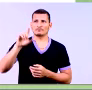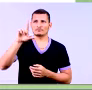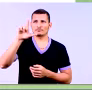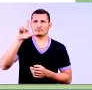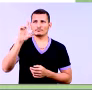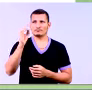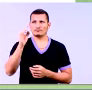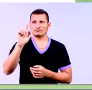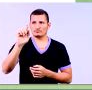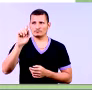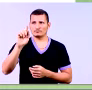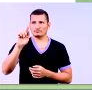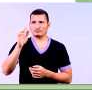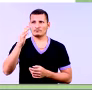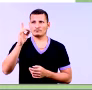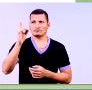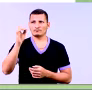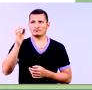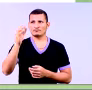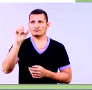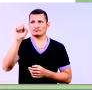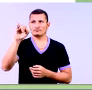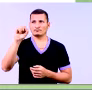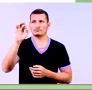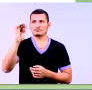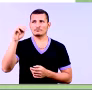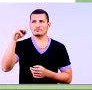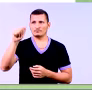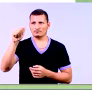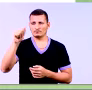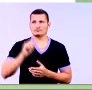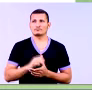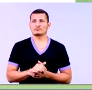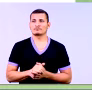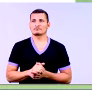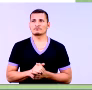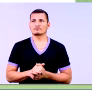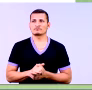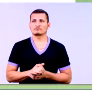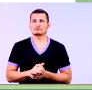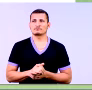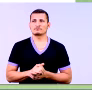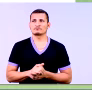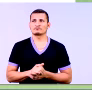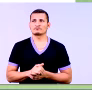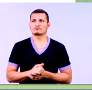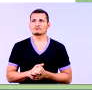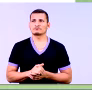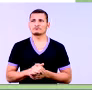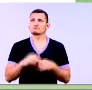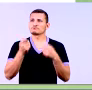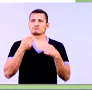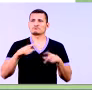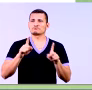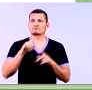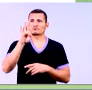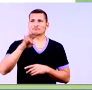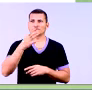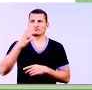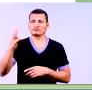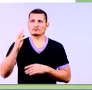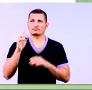um outro quadro denominado log do sistema. Não necessariamente precisa ser uma tabela do sistema,